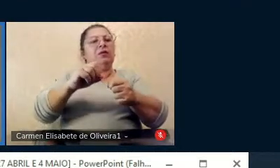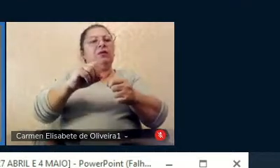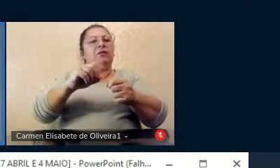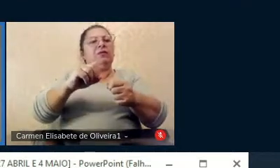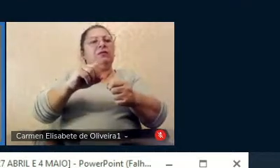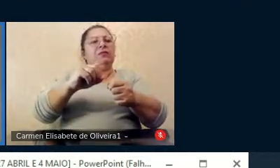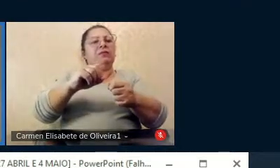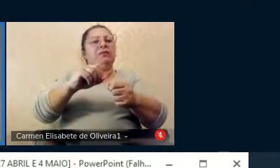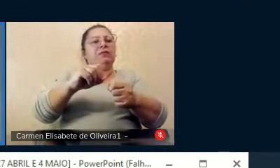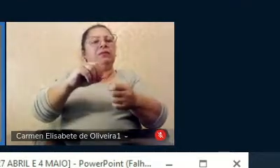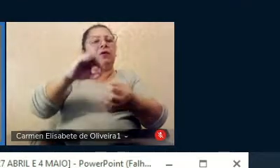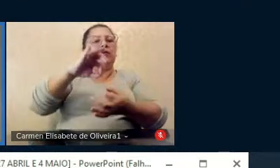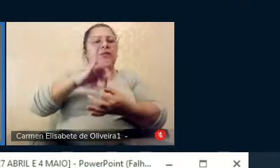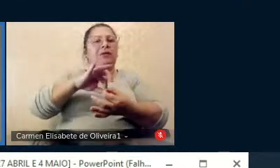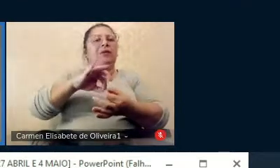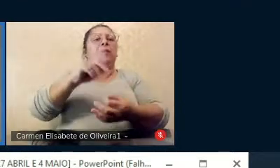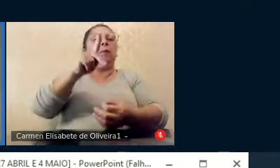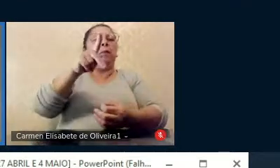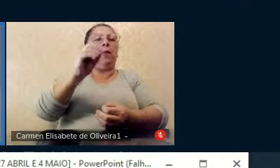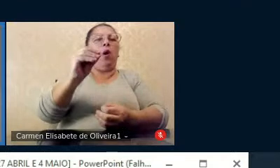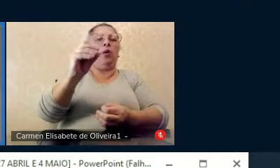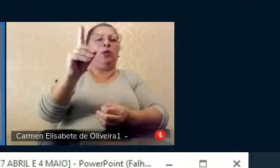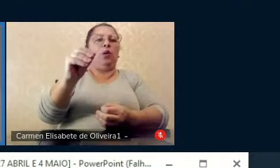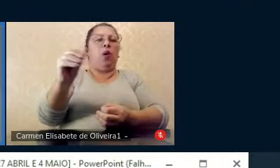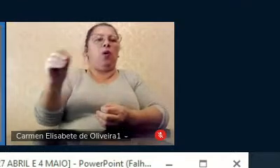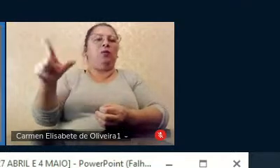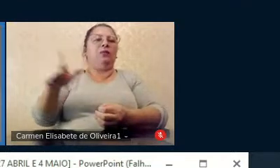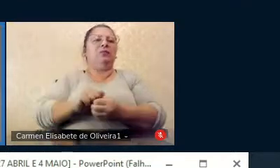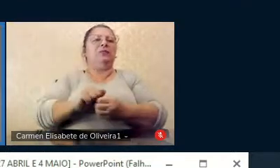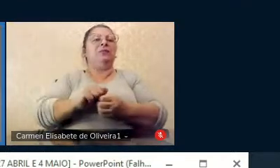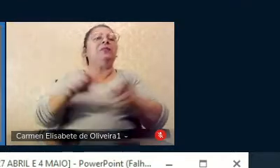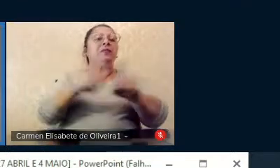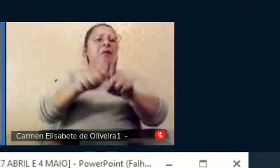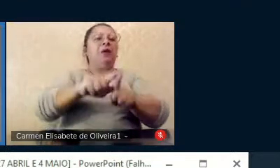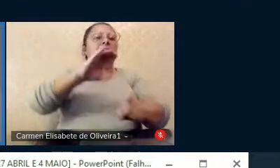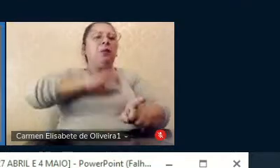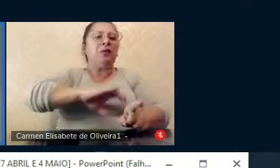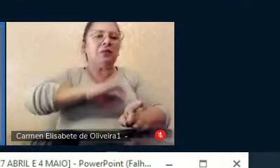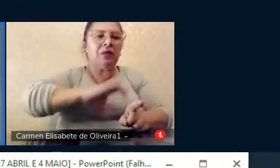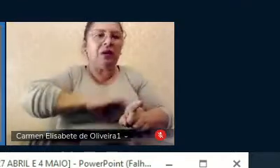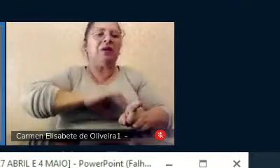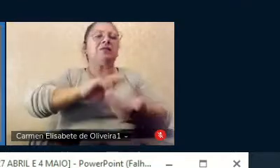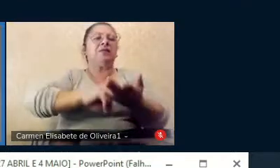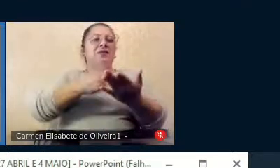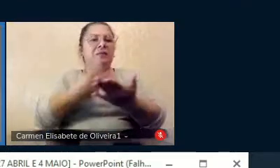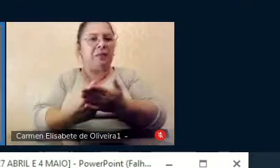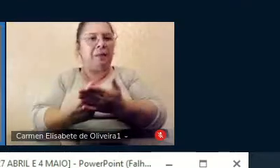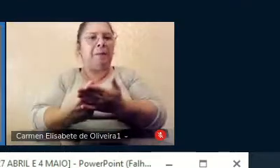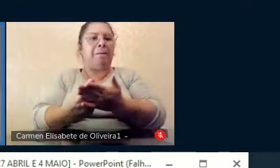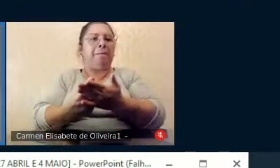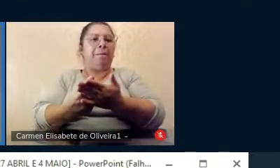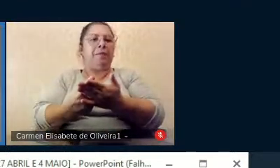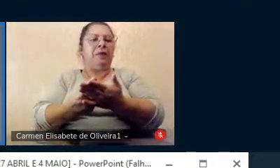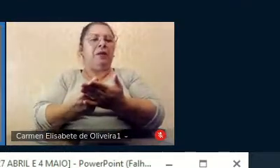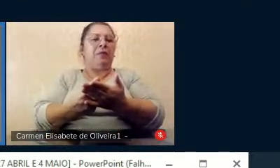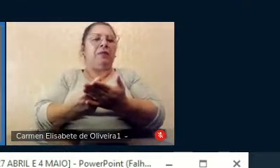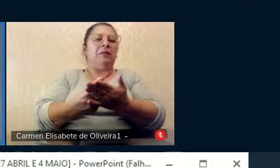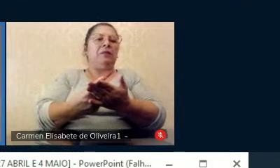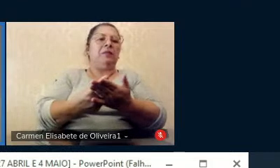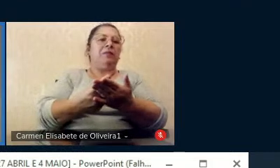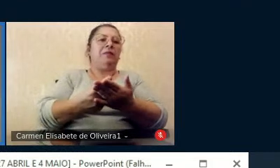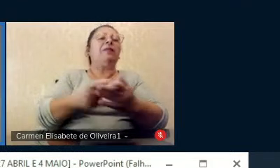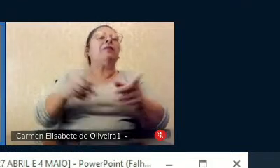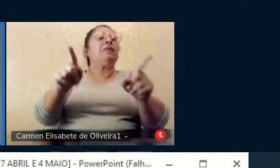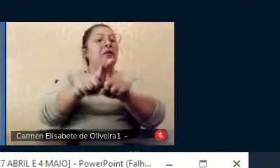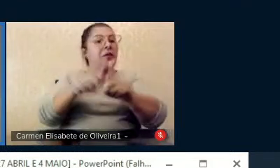o haikai que vocês elaborarem na língua portuguesa, que for transcrita para signwriting,